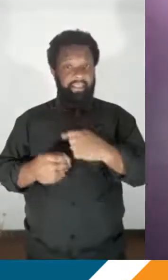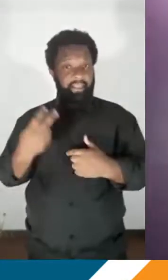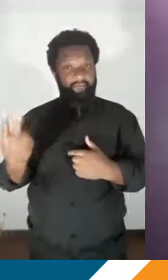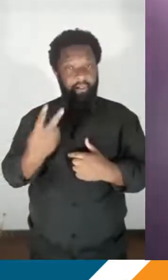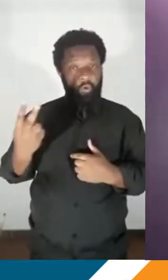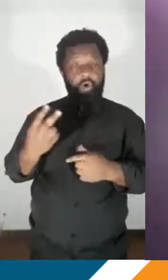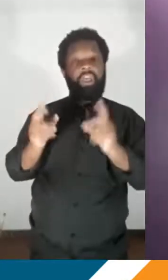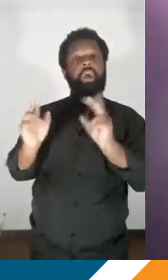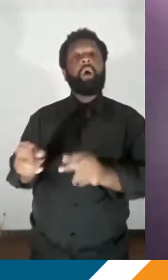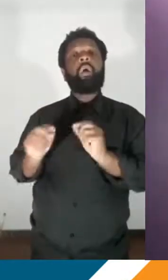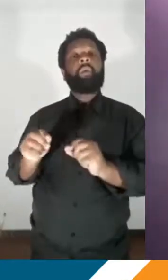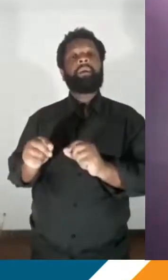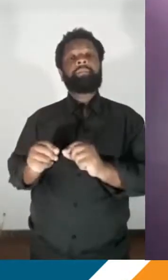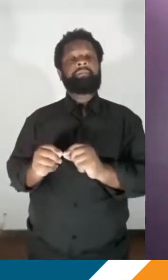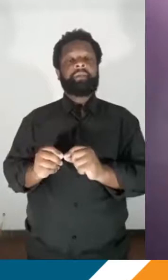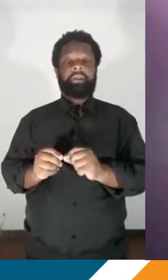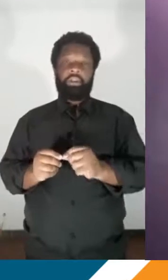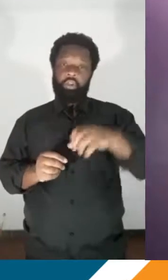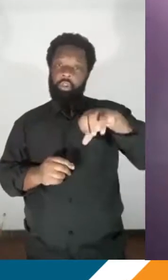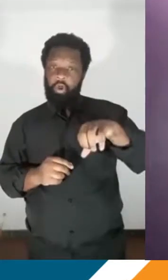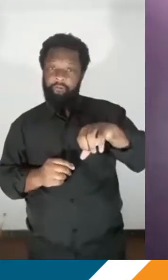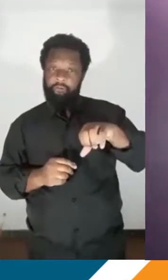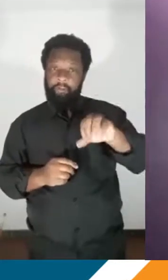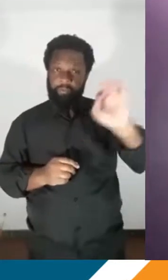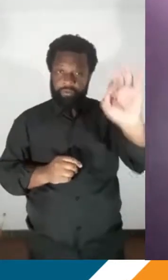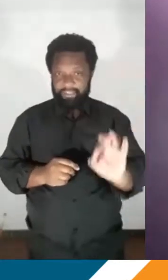certo? Esse valor aqui vai ser igual a